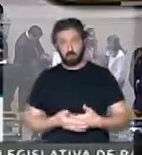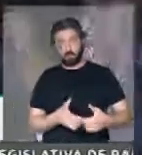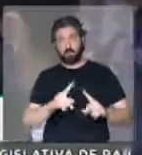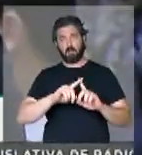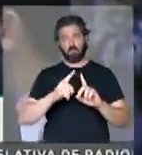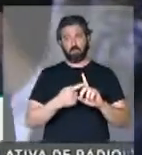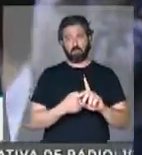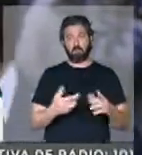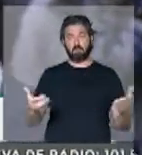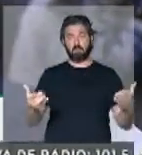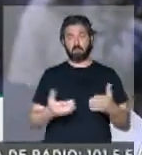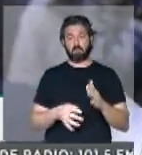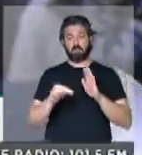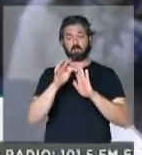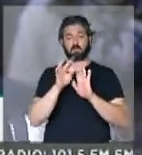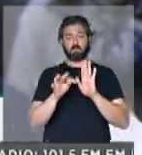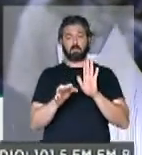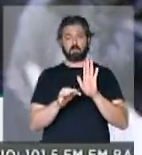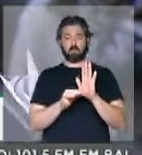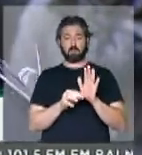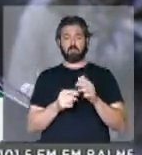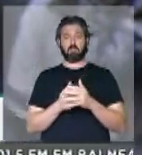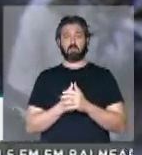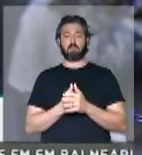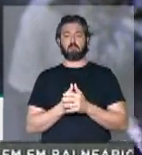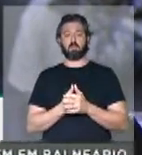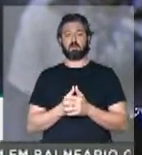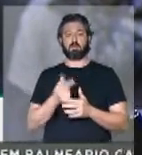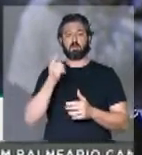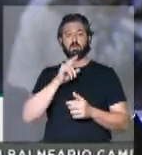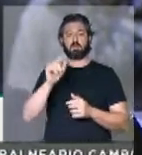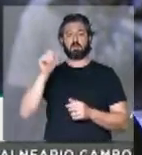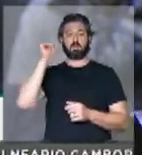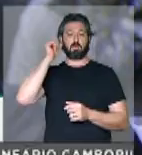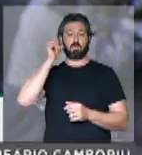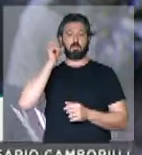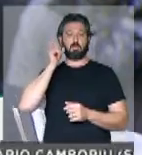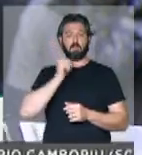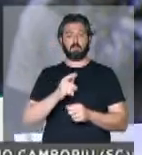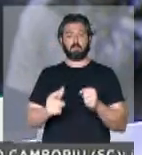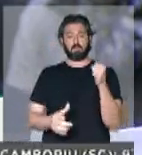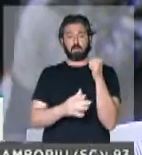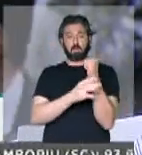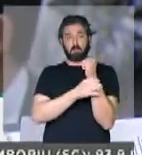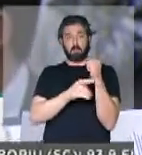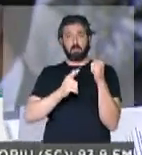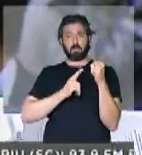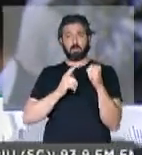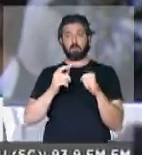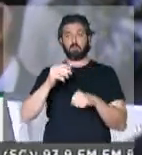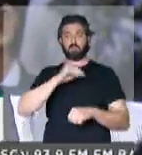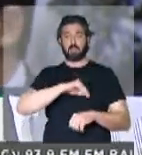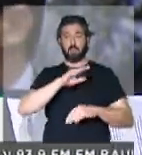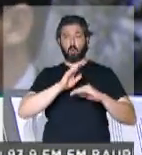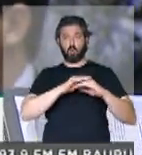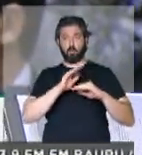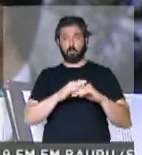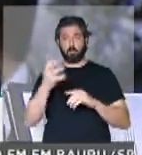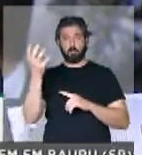e agora o texto que se completou em que a mulher tem garantido